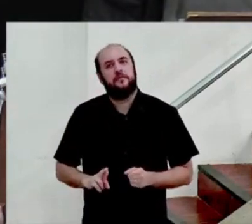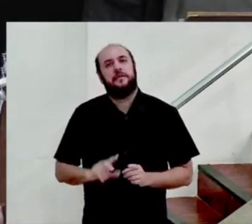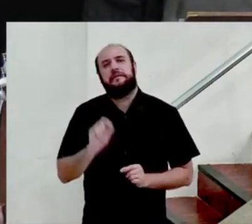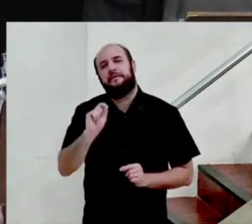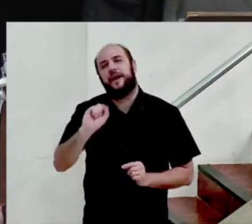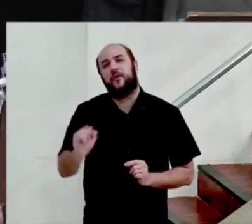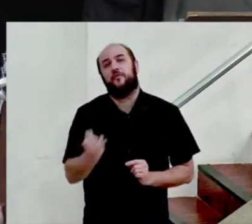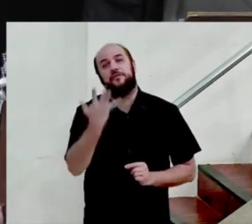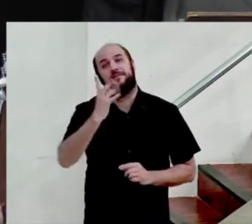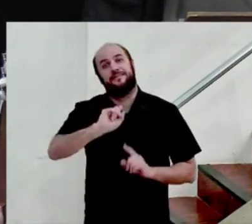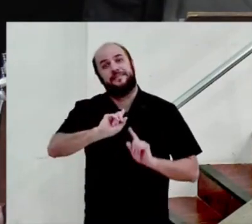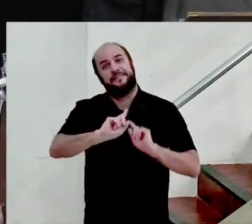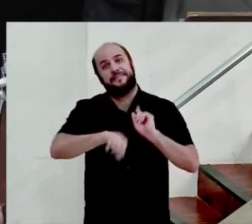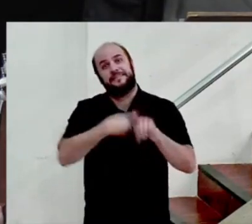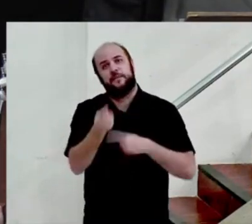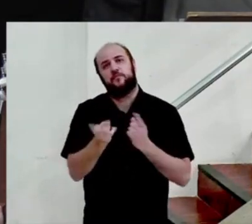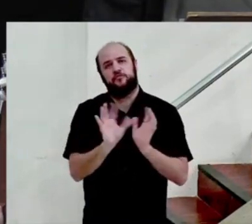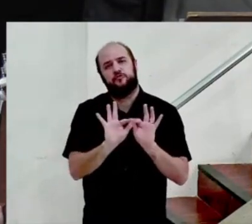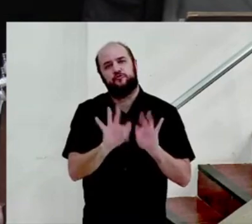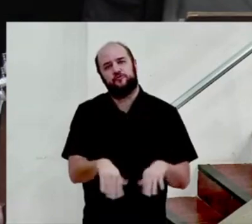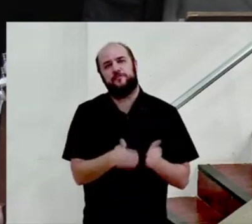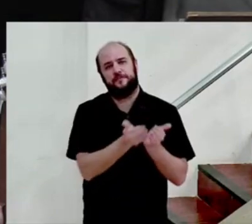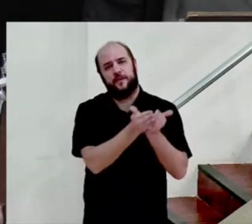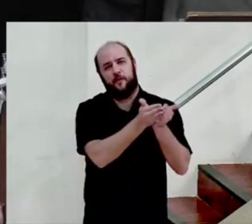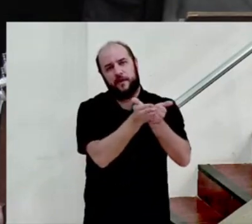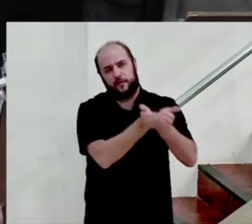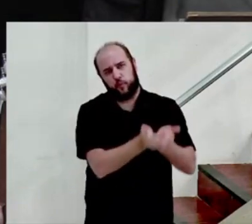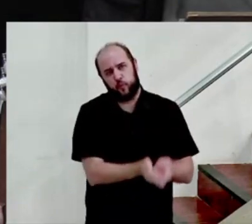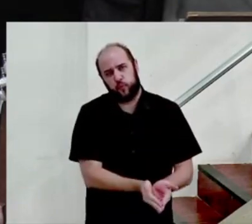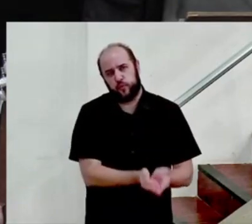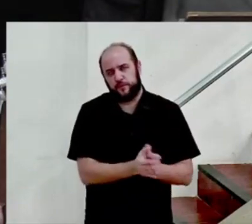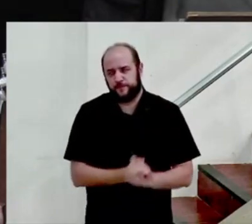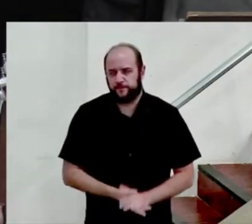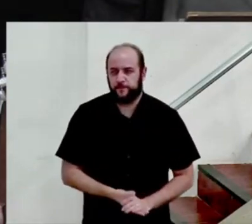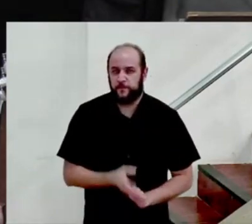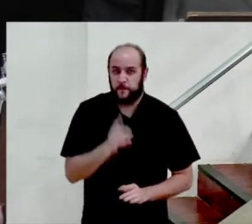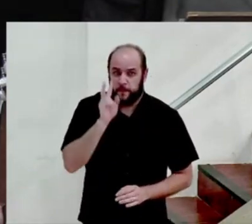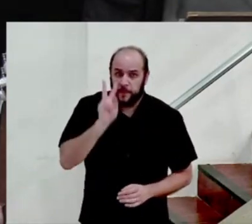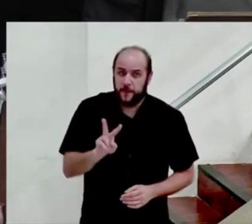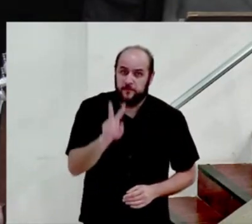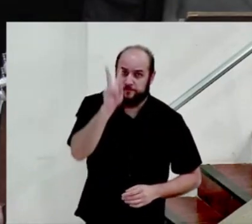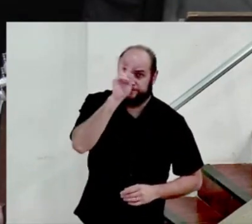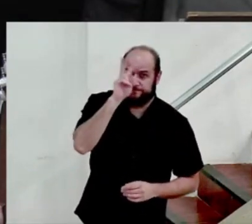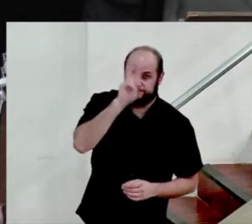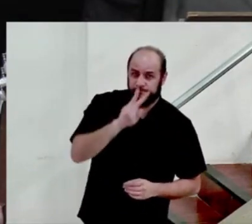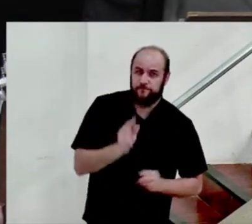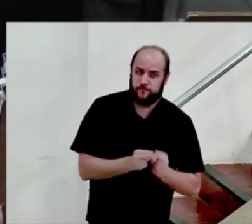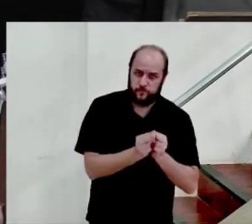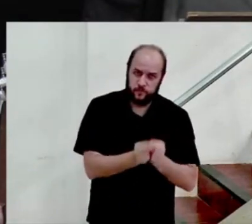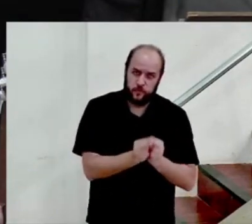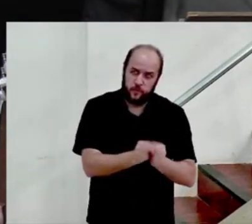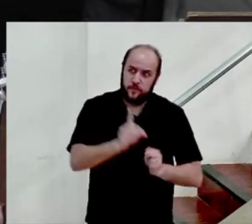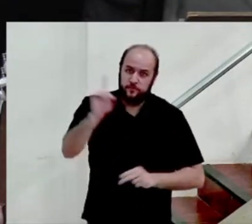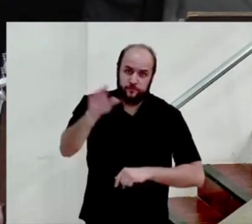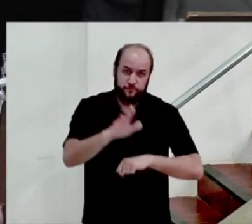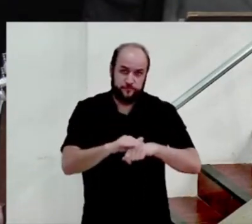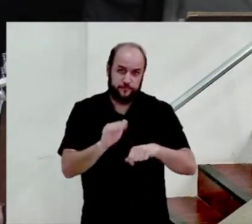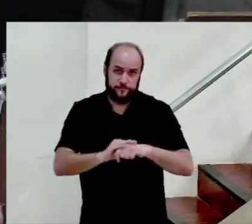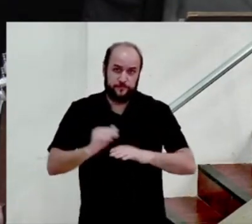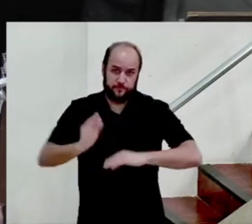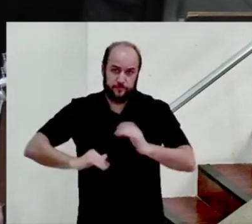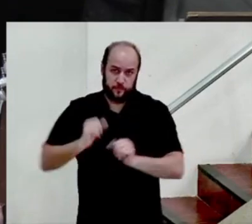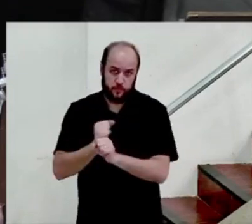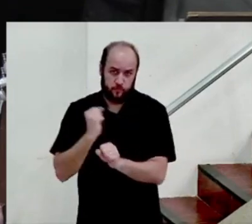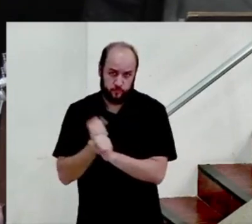arca. De forma bastante curiosa, se nós olharmos para a história de Noé, o Senhor o chamando para construir a